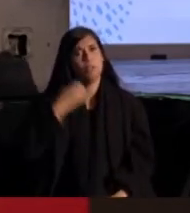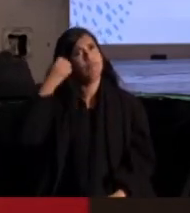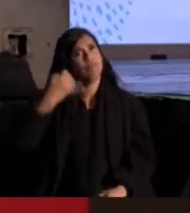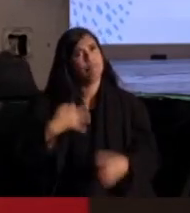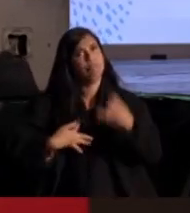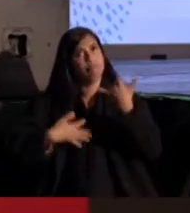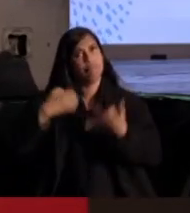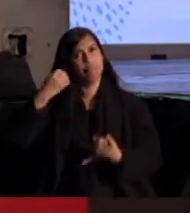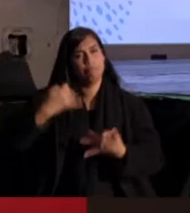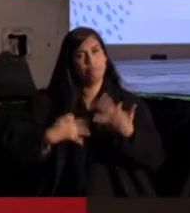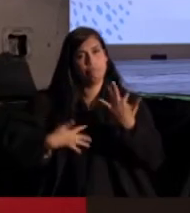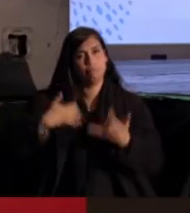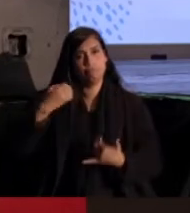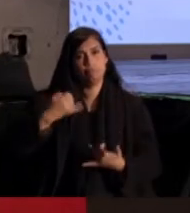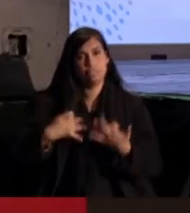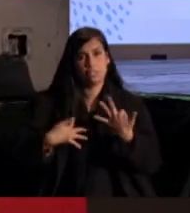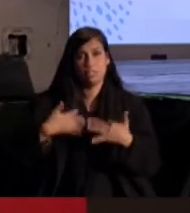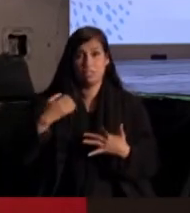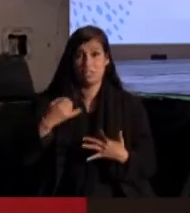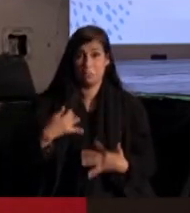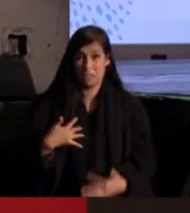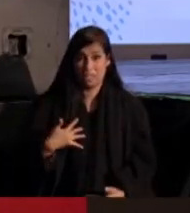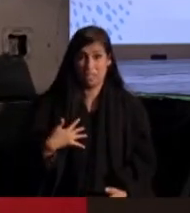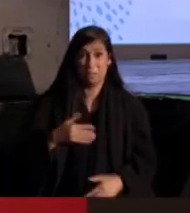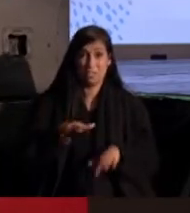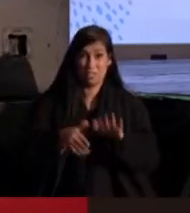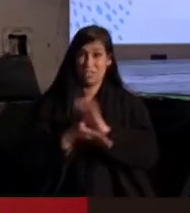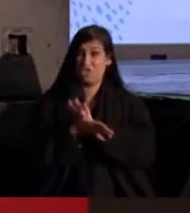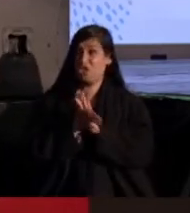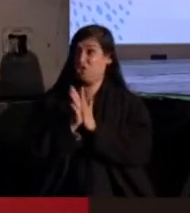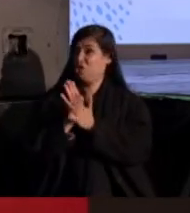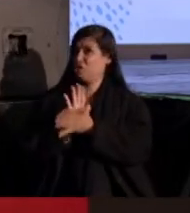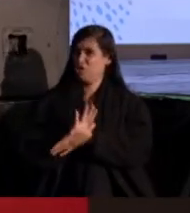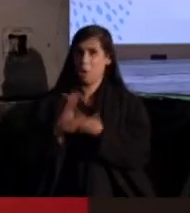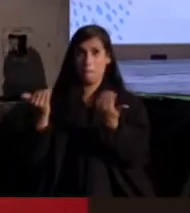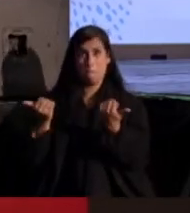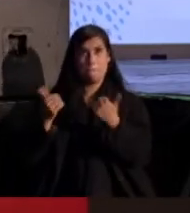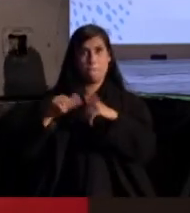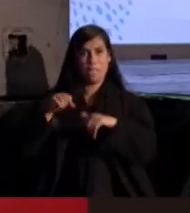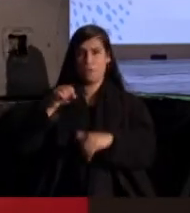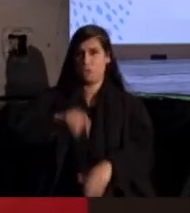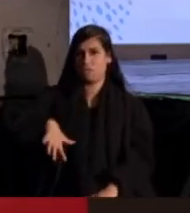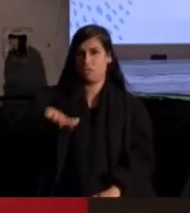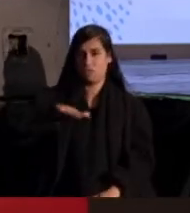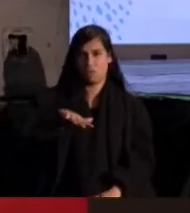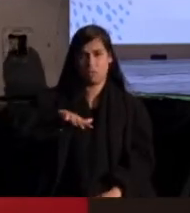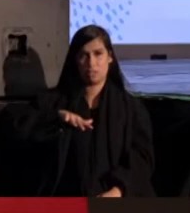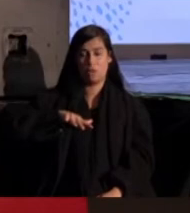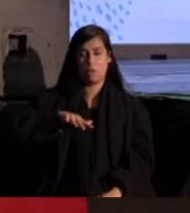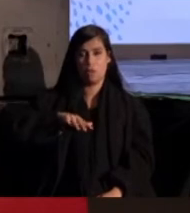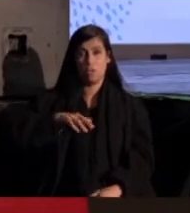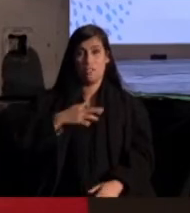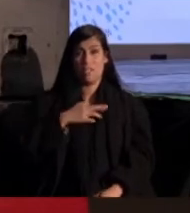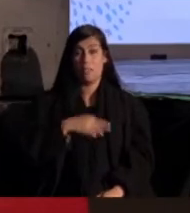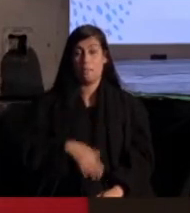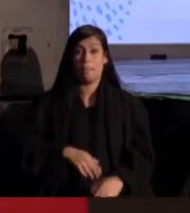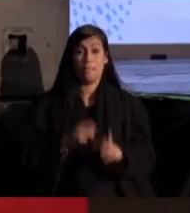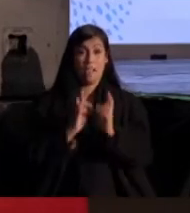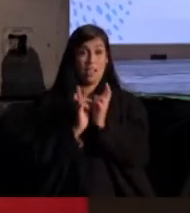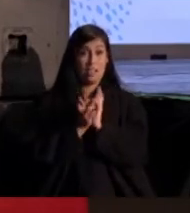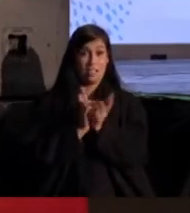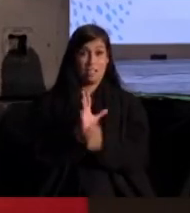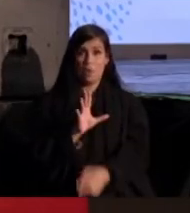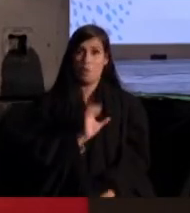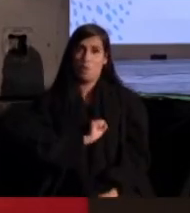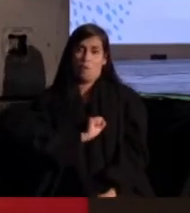às vezes ser mais desastrosa do que a formulação original. Na relação amorosa, é fatal. Nas DR, então, é